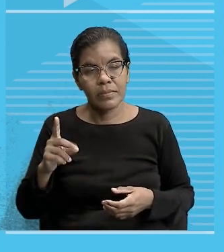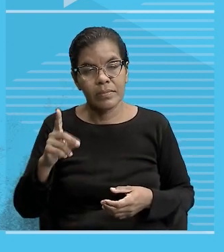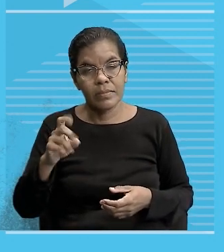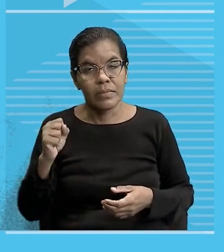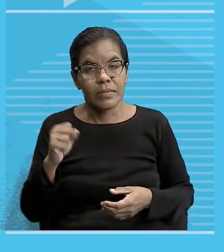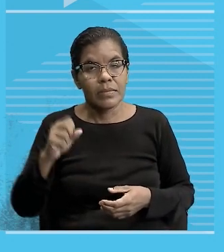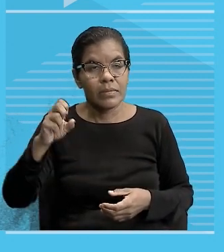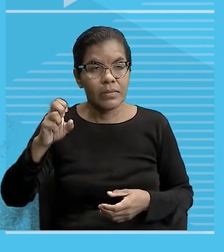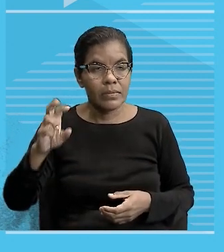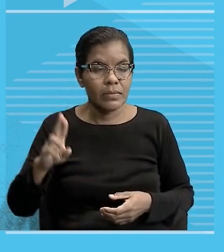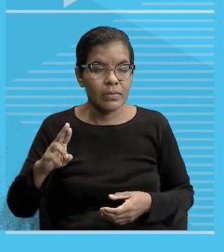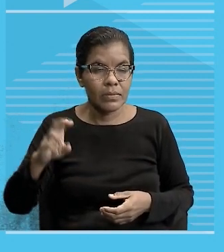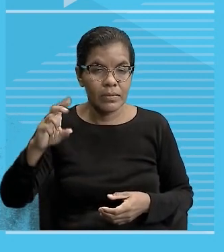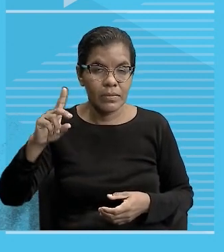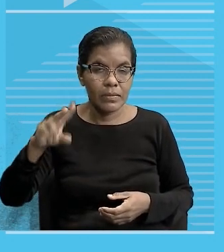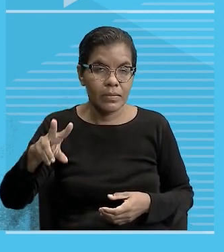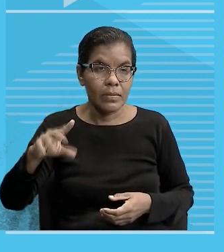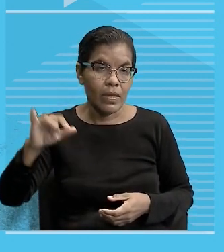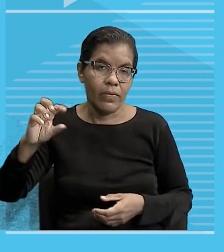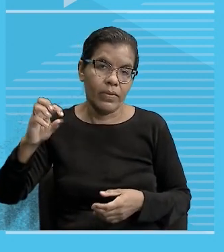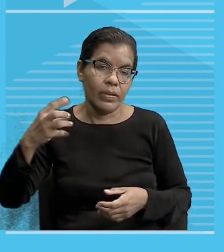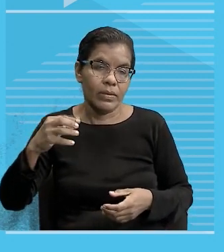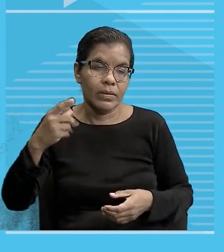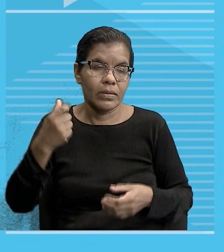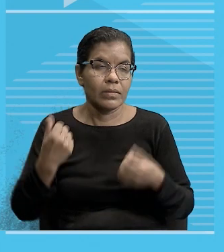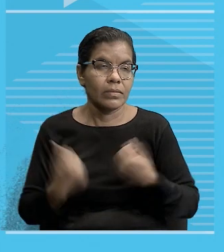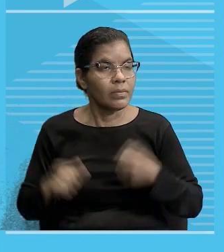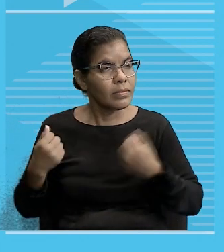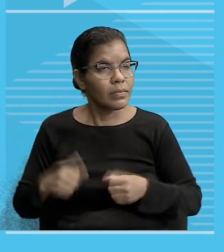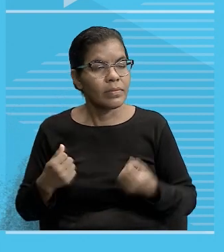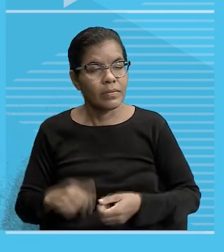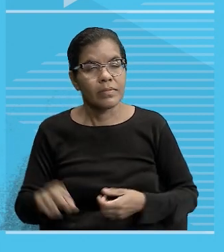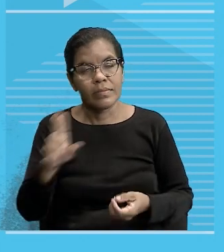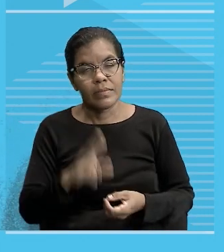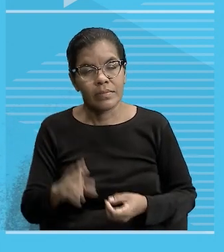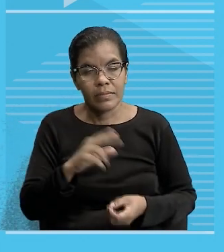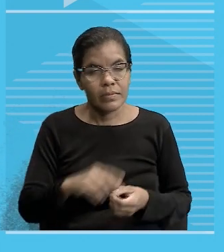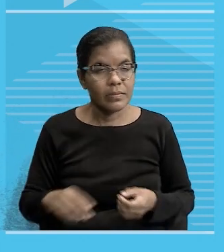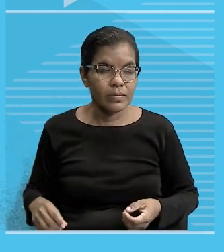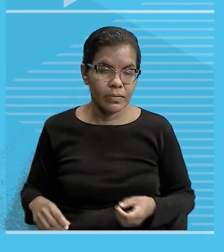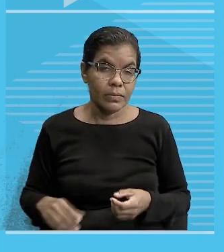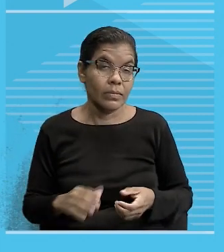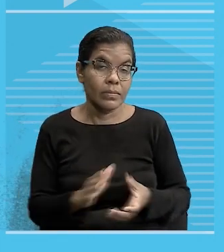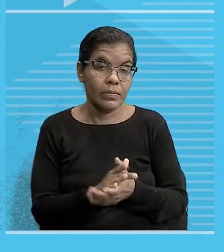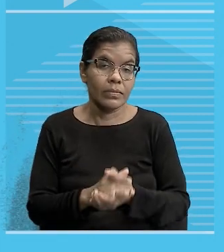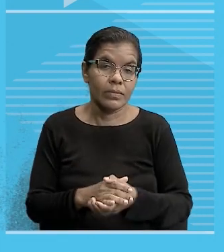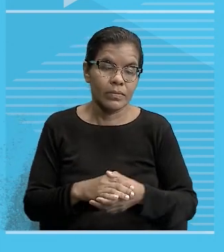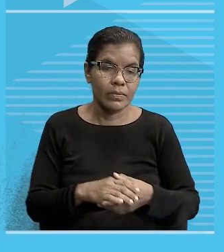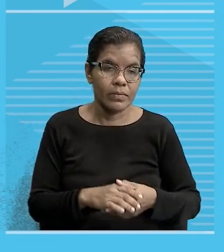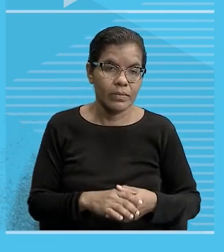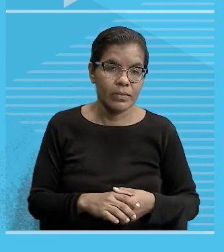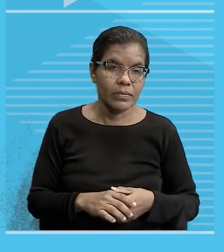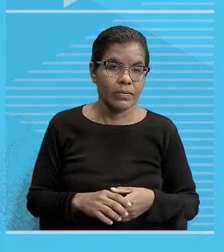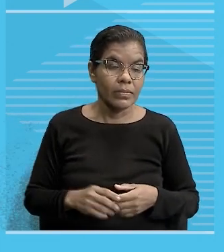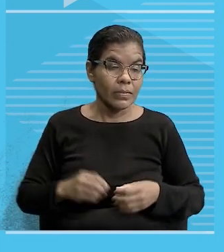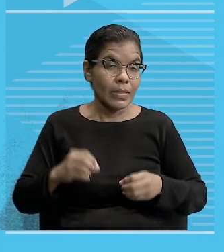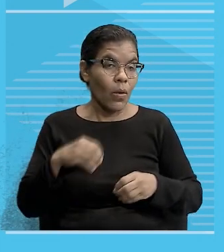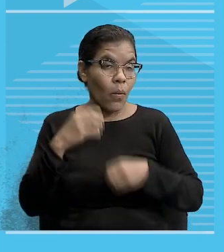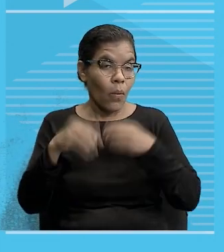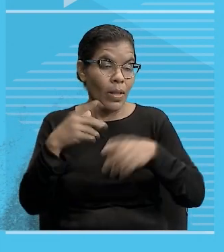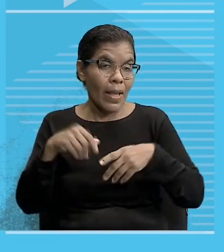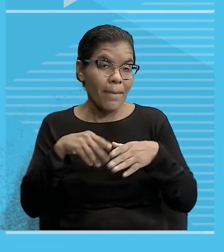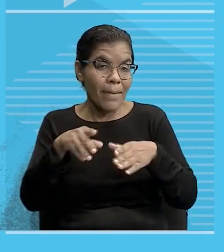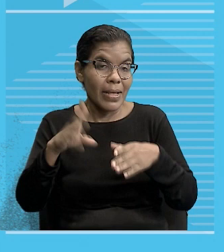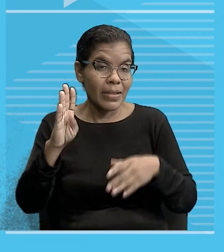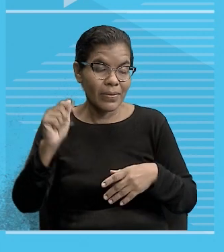pedicure trabalho com isso eu posso utilizar o marketing Orlândia faço bolo para